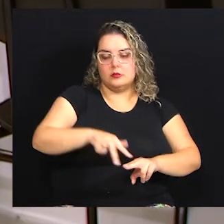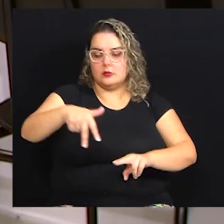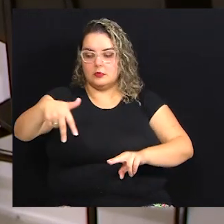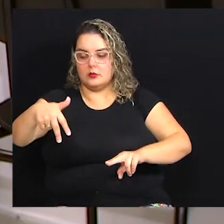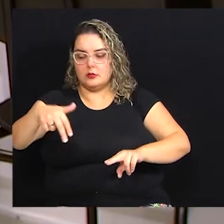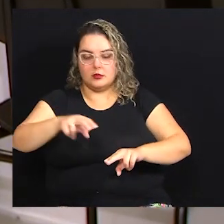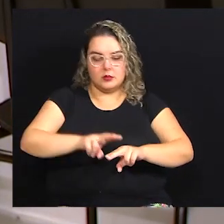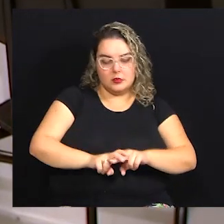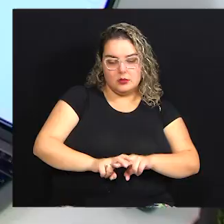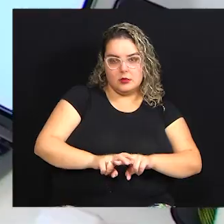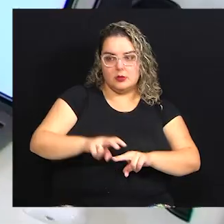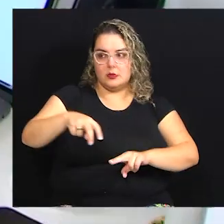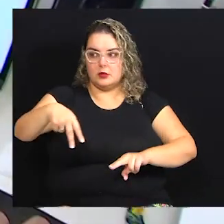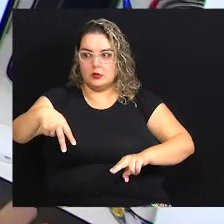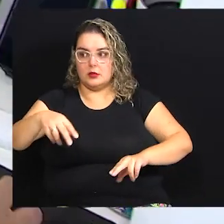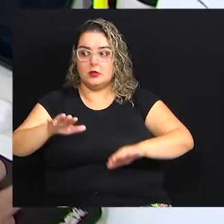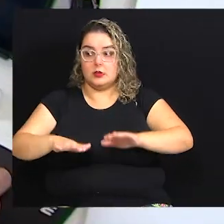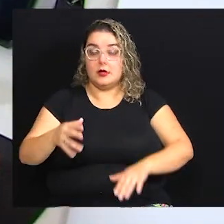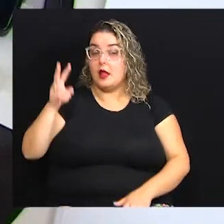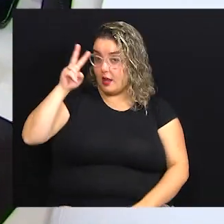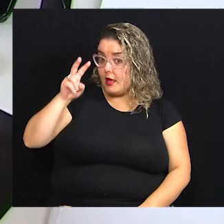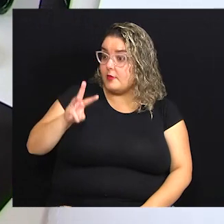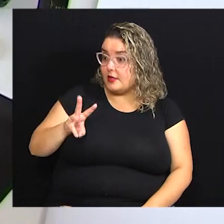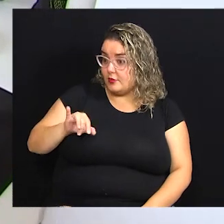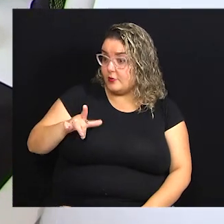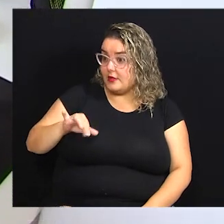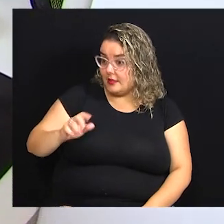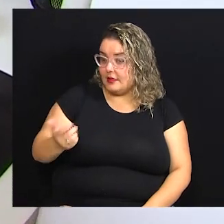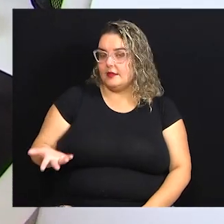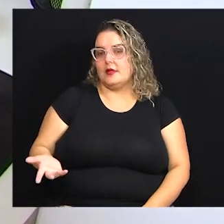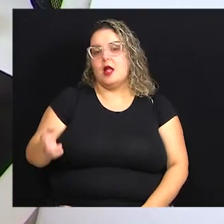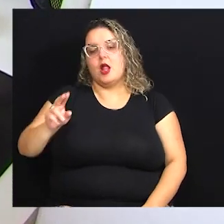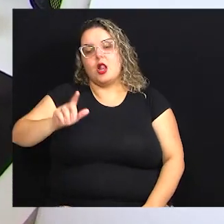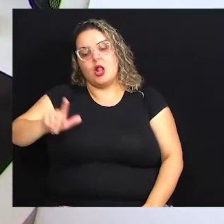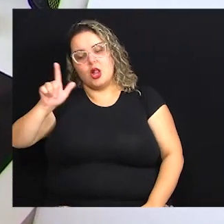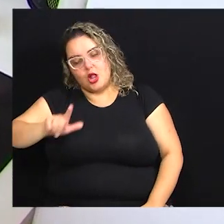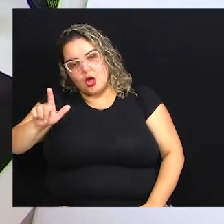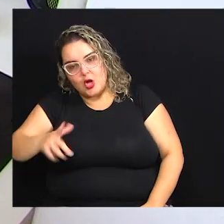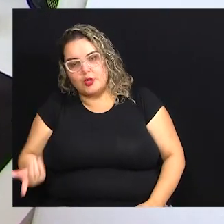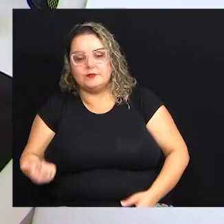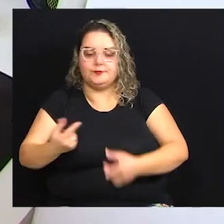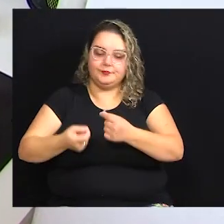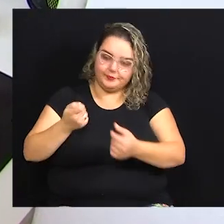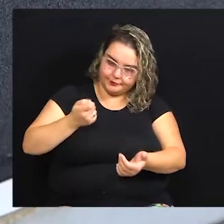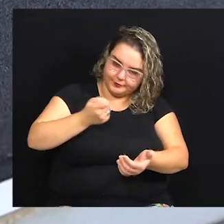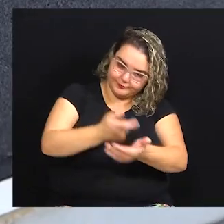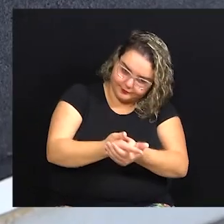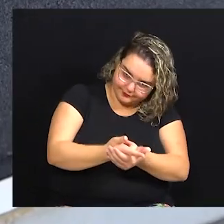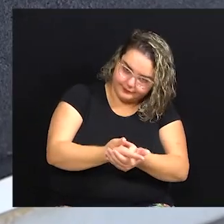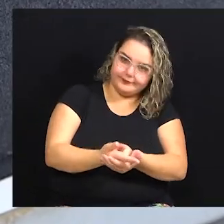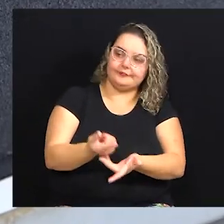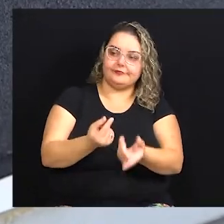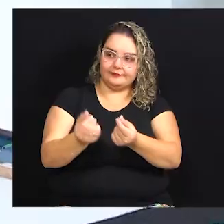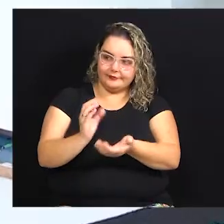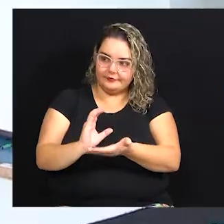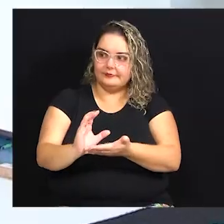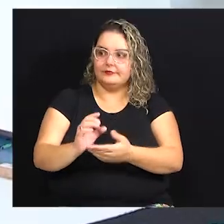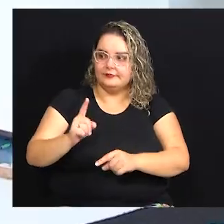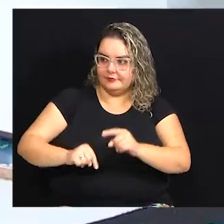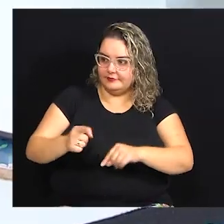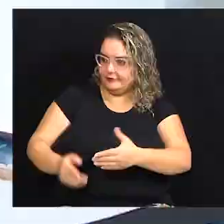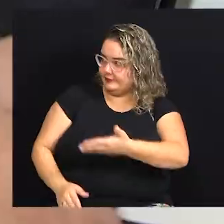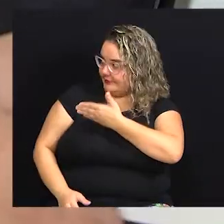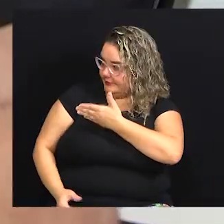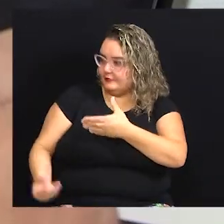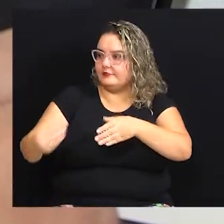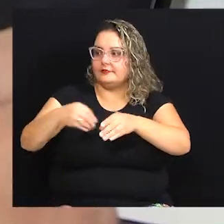e em pé muitas das vezes. E lembra do William? É claro que ele teve que fazer um investimento para montar o escritório dele